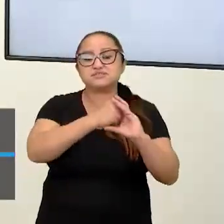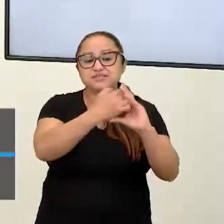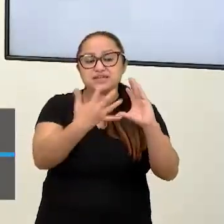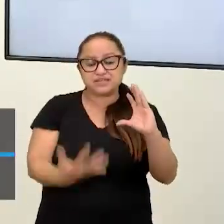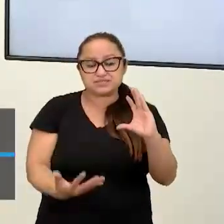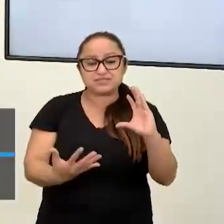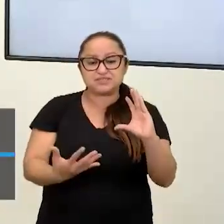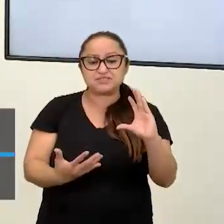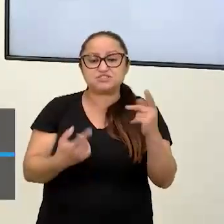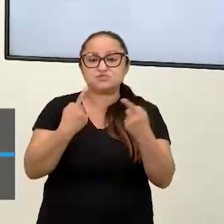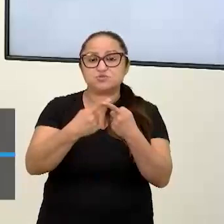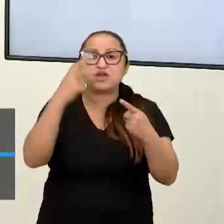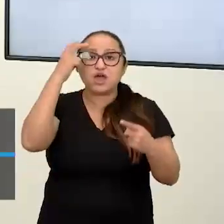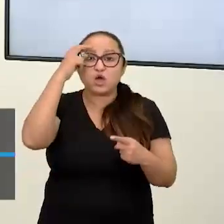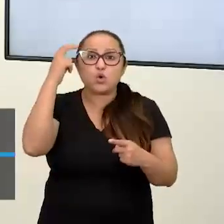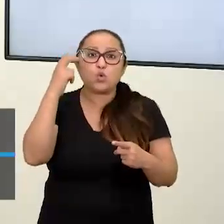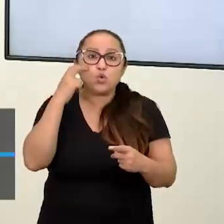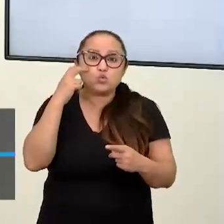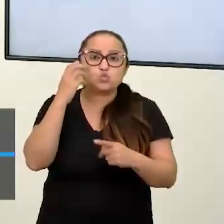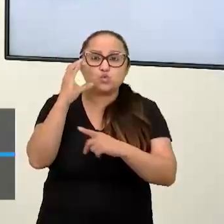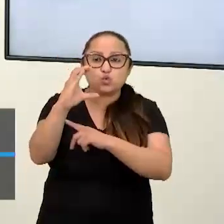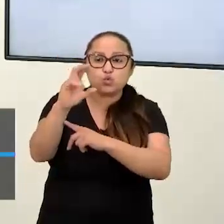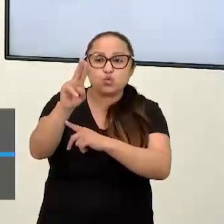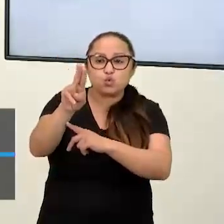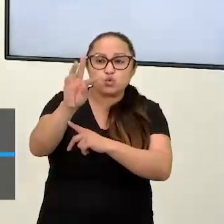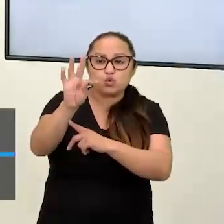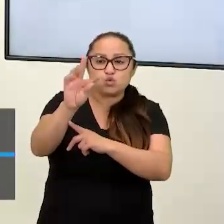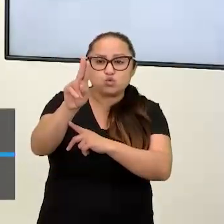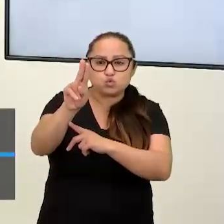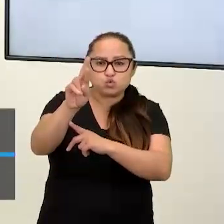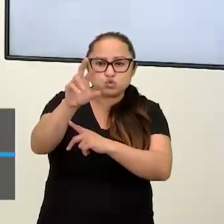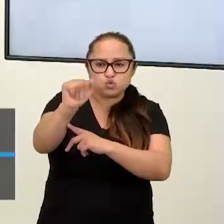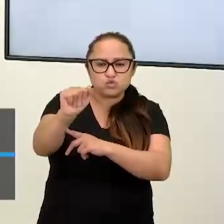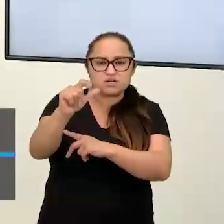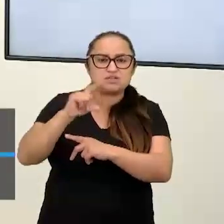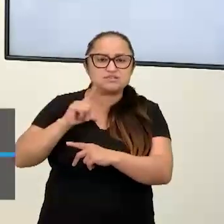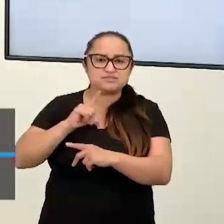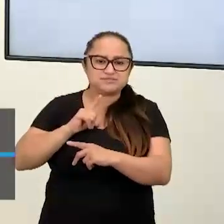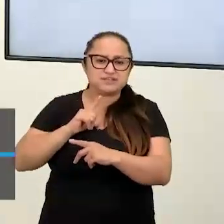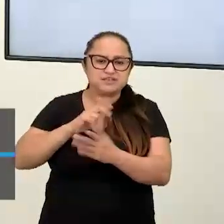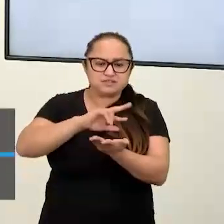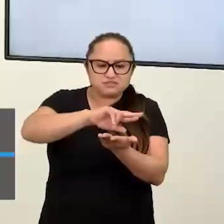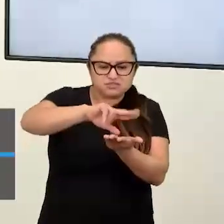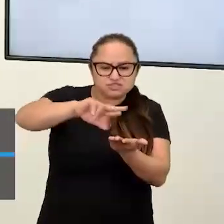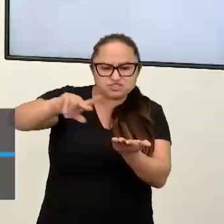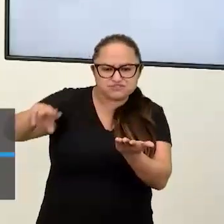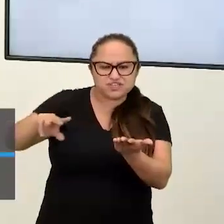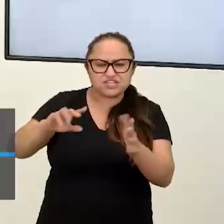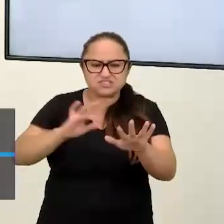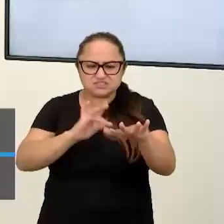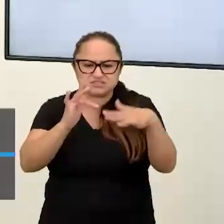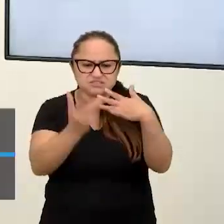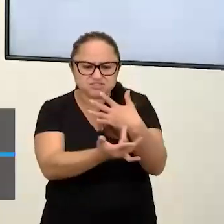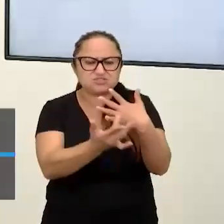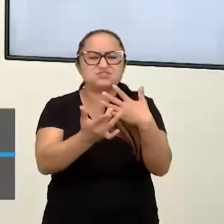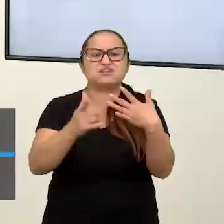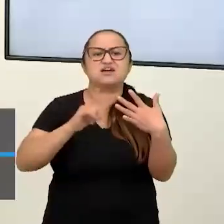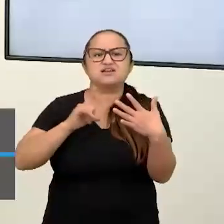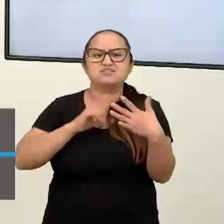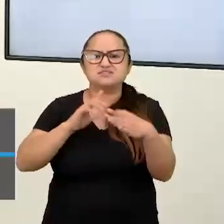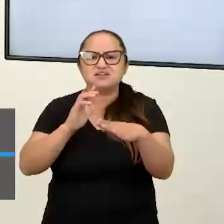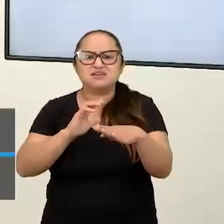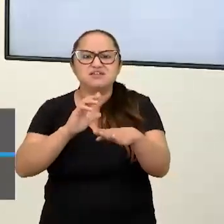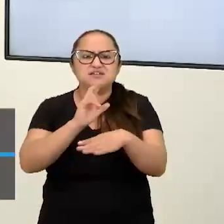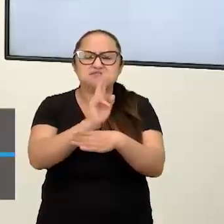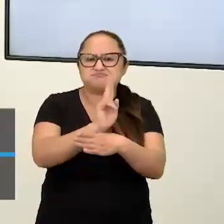a cultura, essa palavra, ela está na boca do jovem, ela está na boca da gente, ela está nas redes sociais, nas novelas, nos filmes.